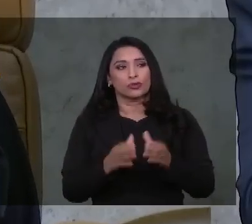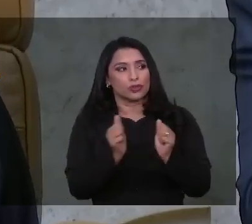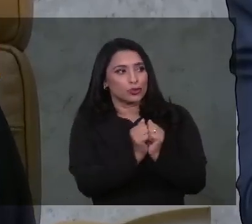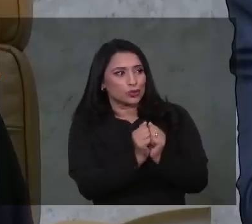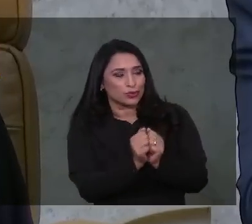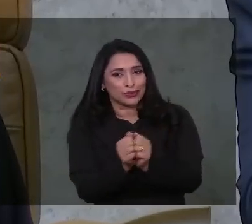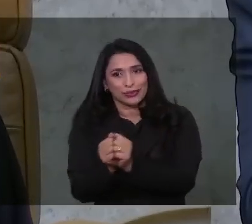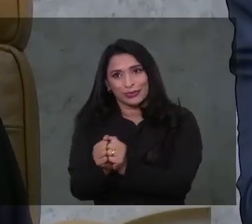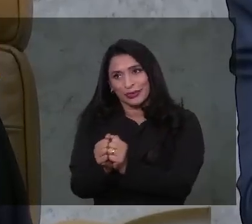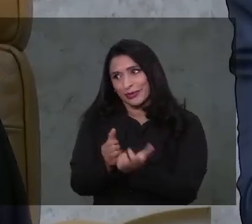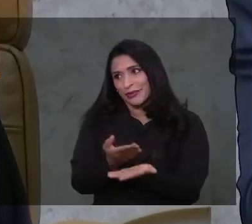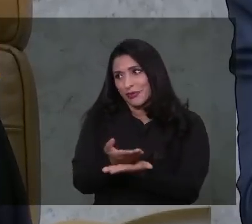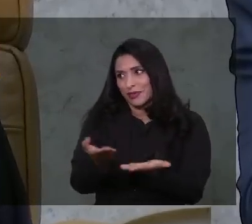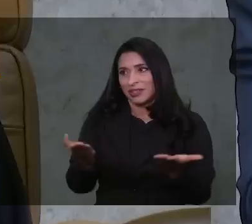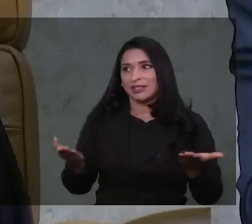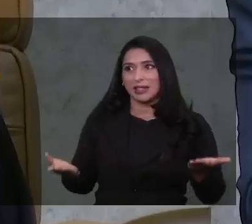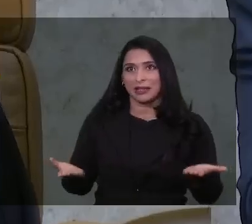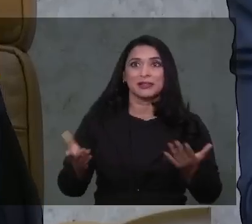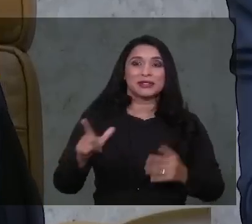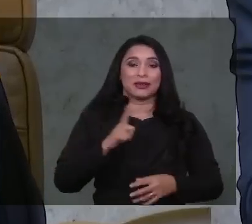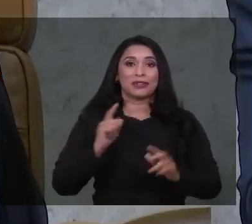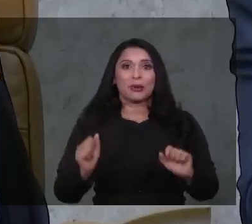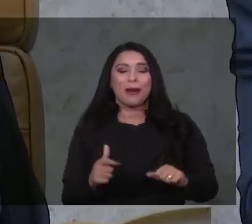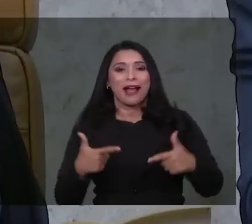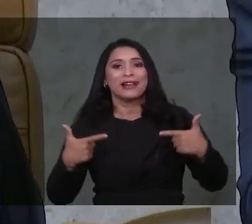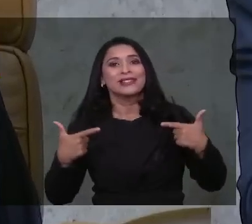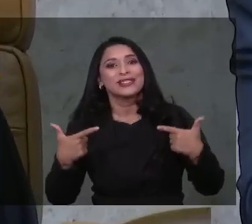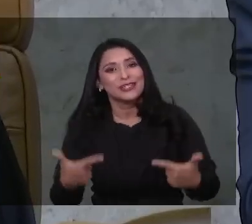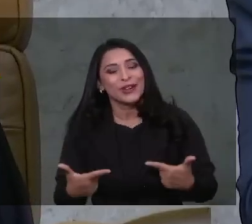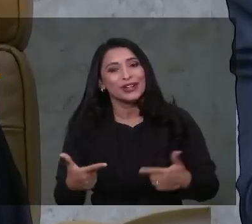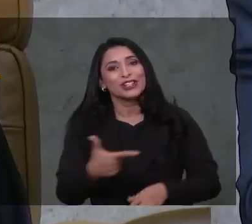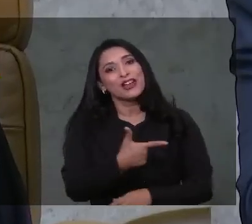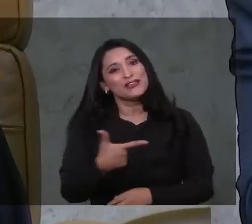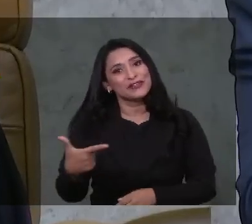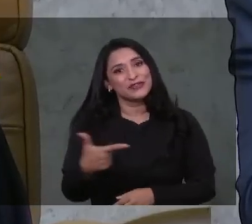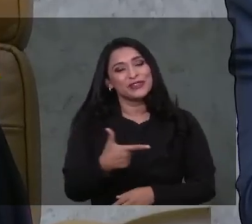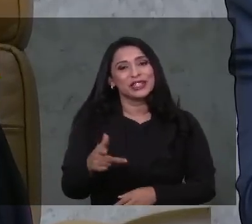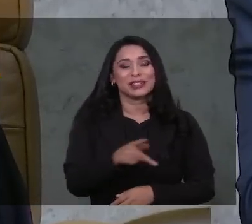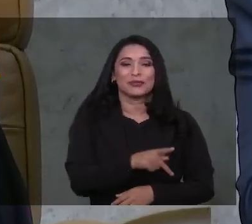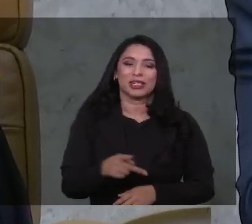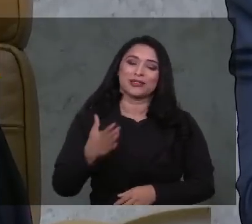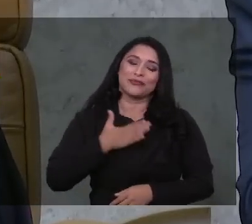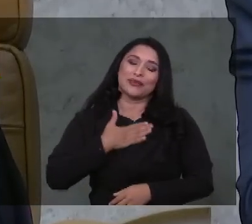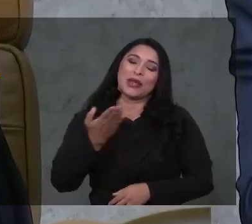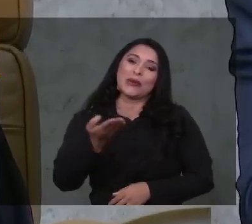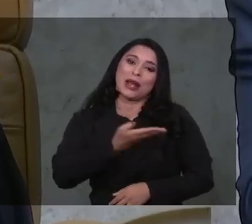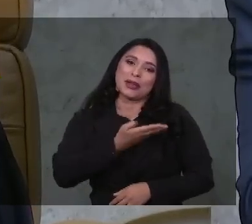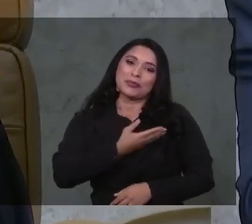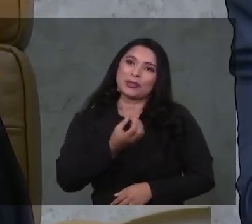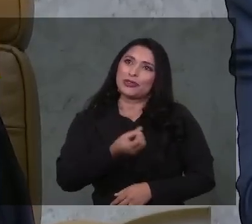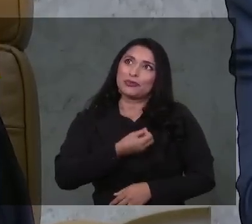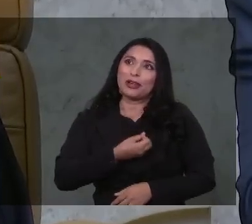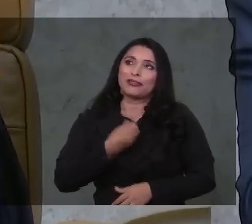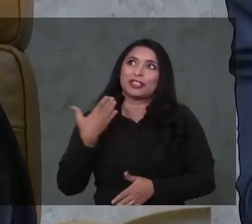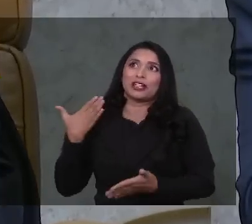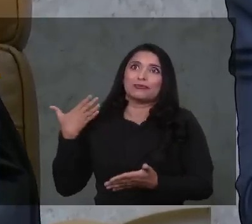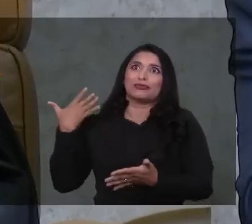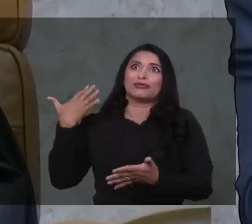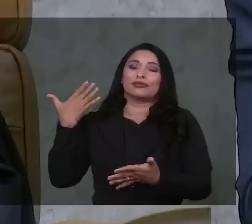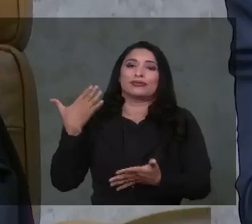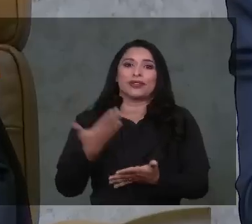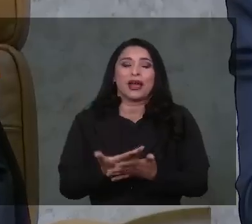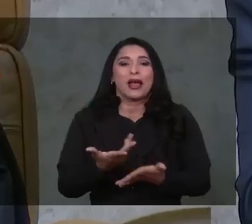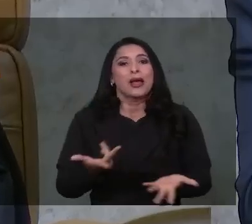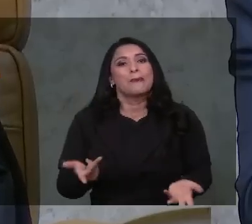lado. E eu ainda tenho a sorte de ter como vice-presidente meu amigo de toda a vida, o grande